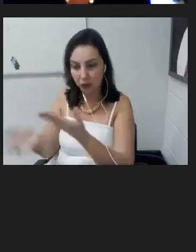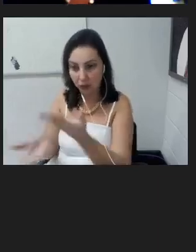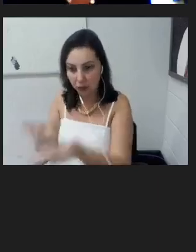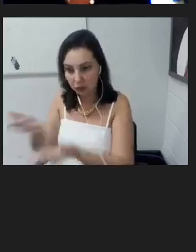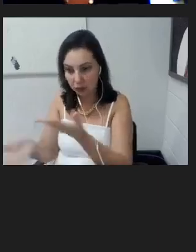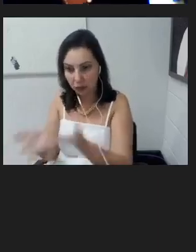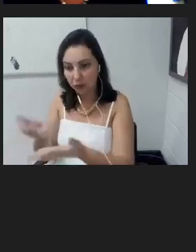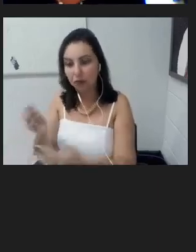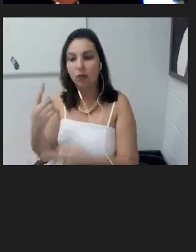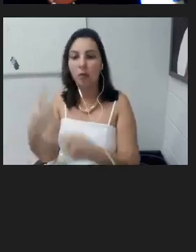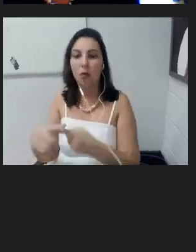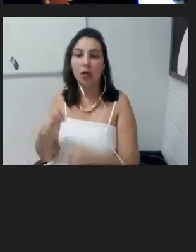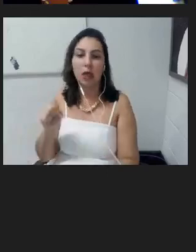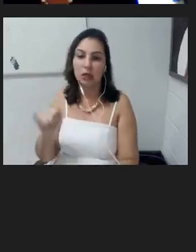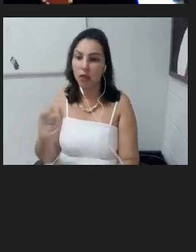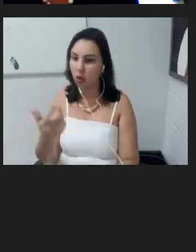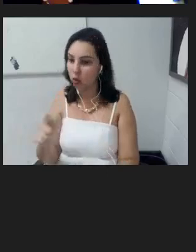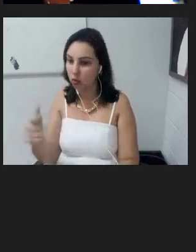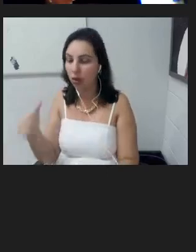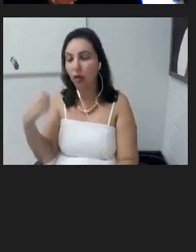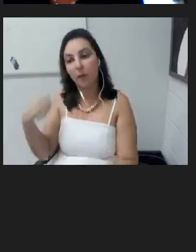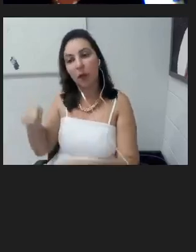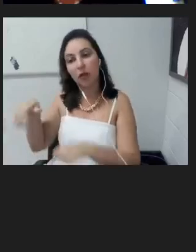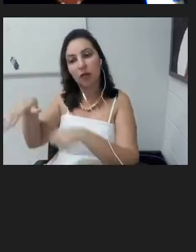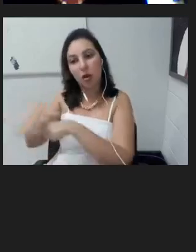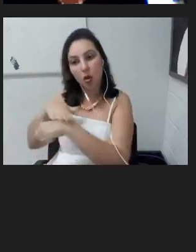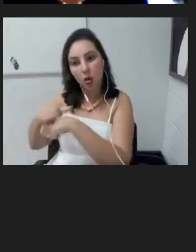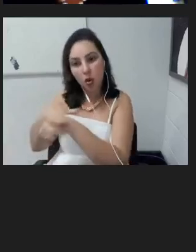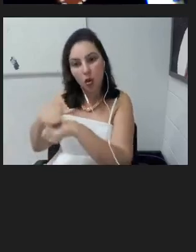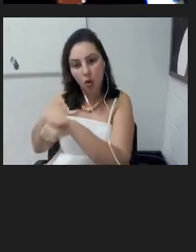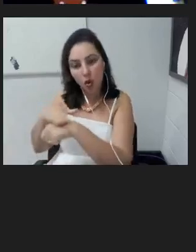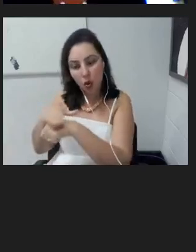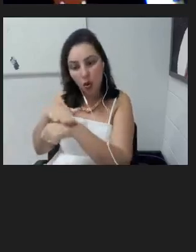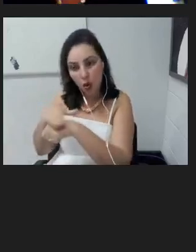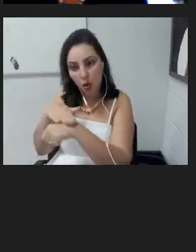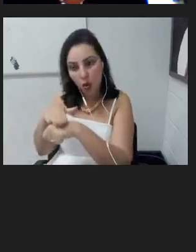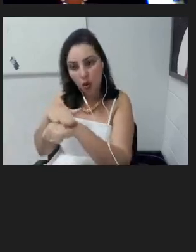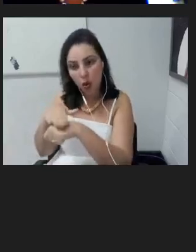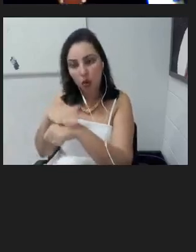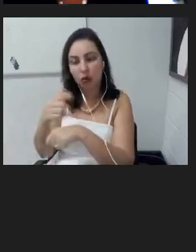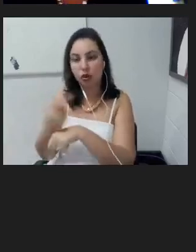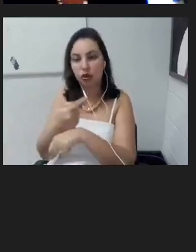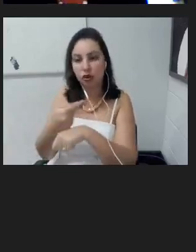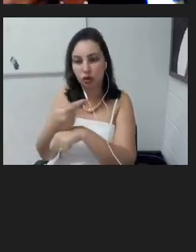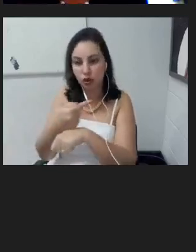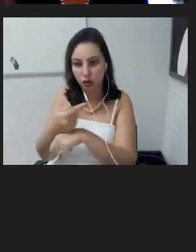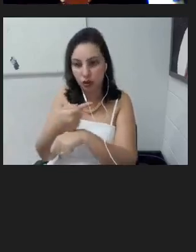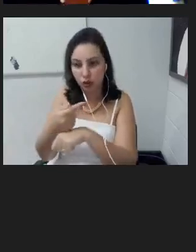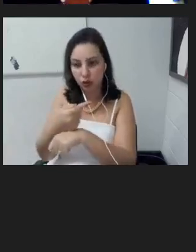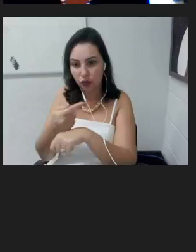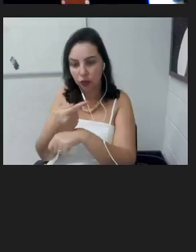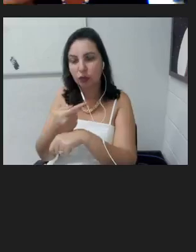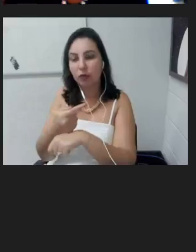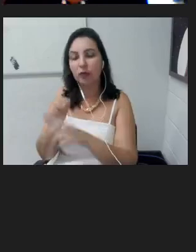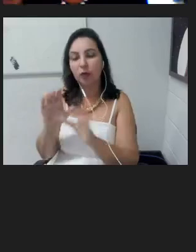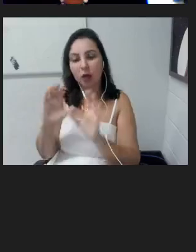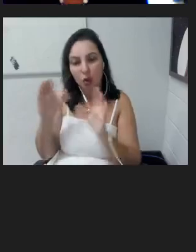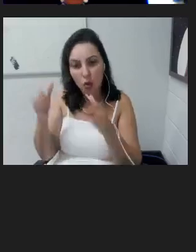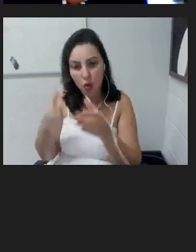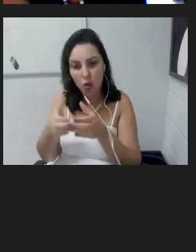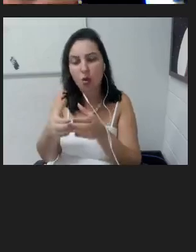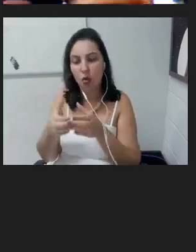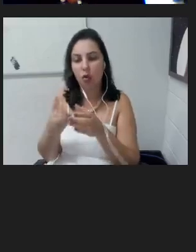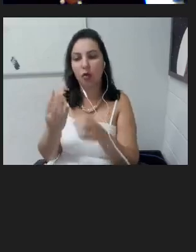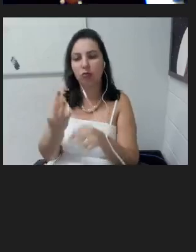não está, aí conversa com o gestor, conversa, a equipe técnica